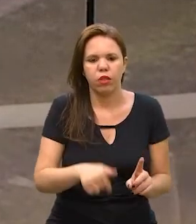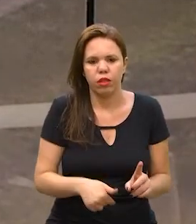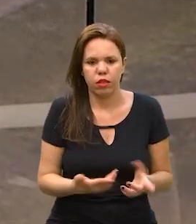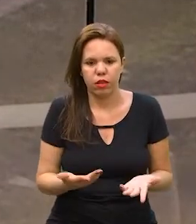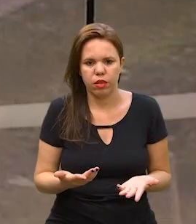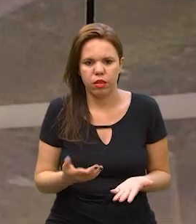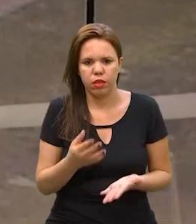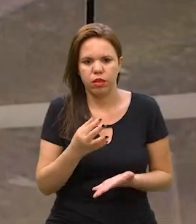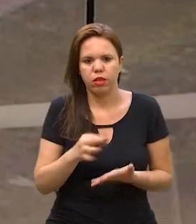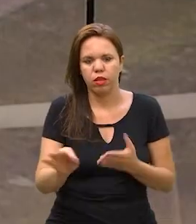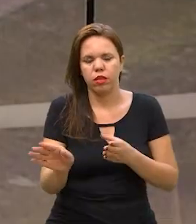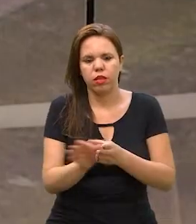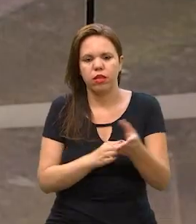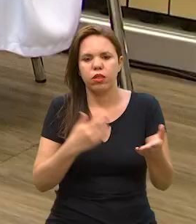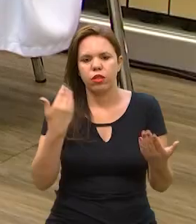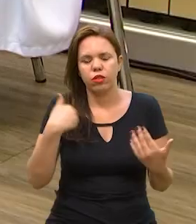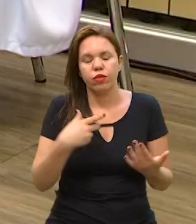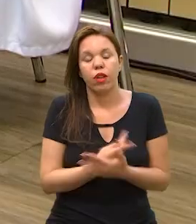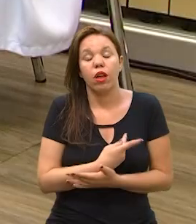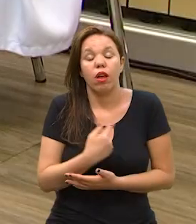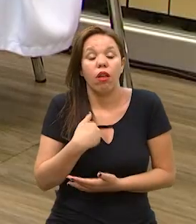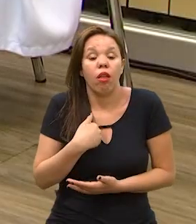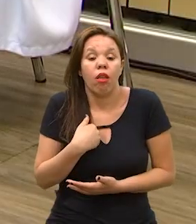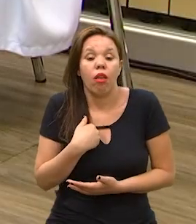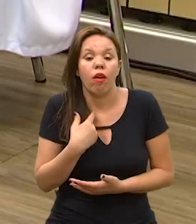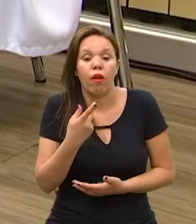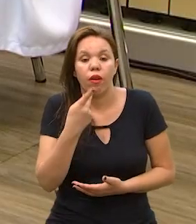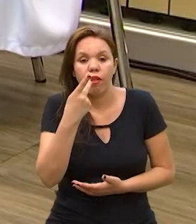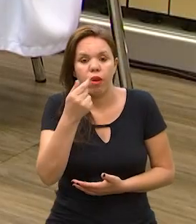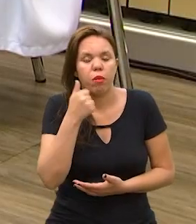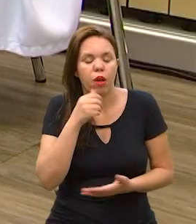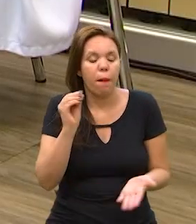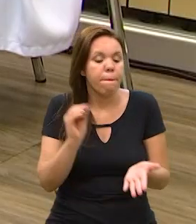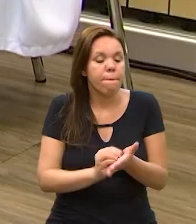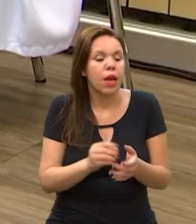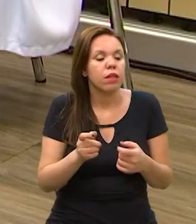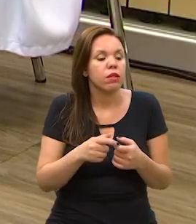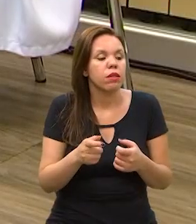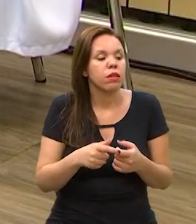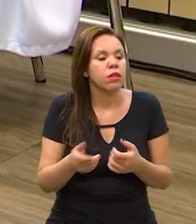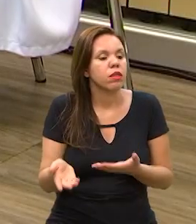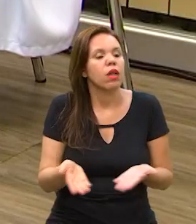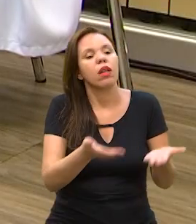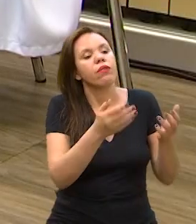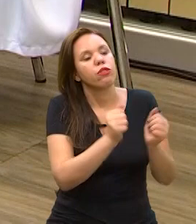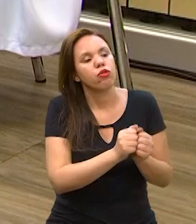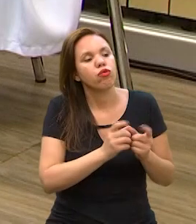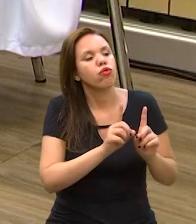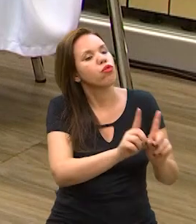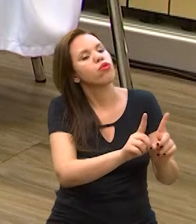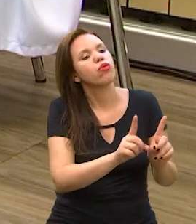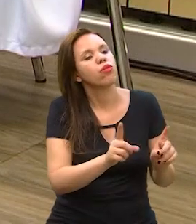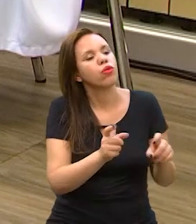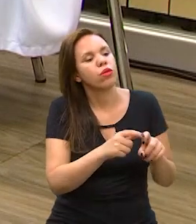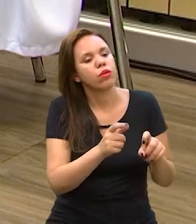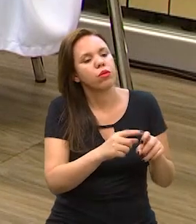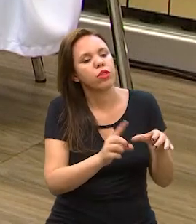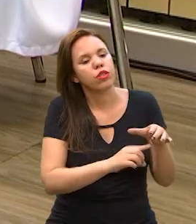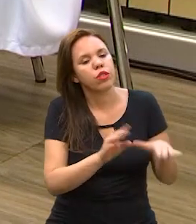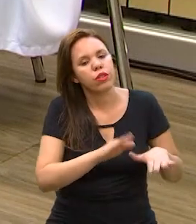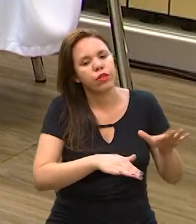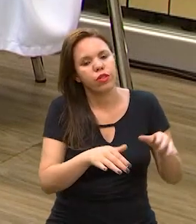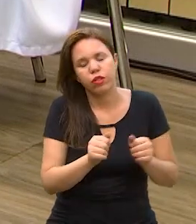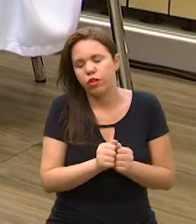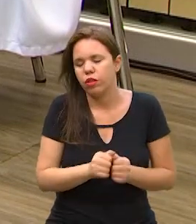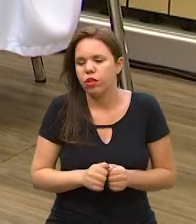me corrija se eu estiver errada. A mulher marca o médico, a mulher leva. Vai junto. Né? Às vezes